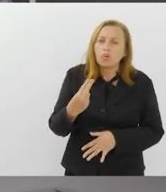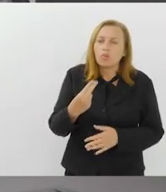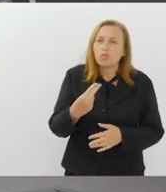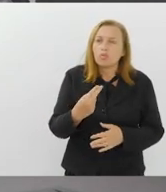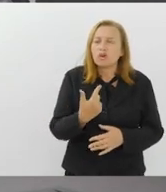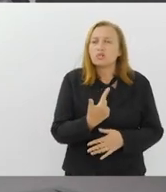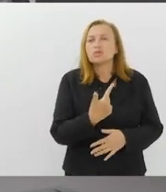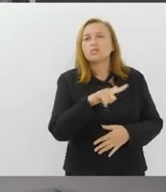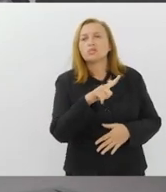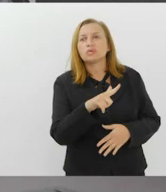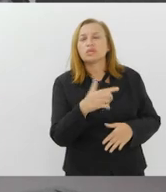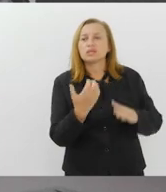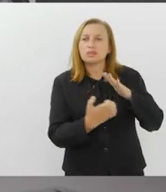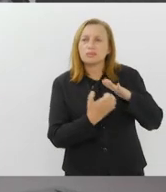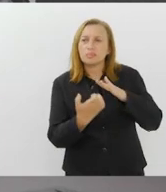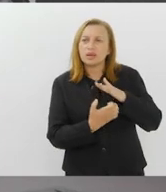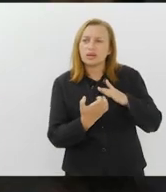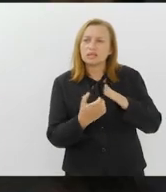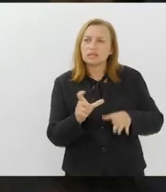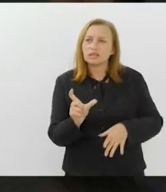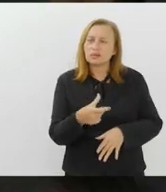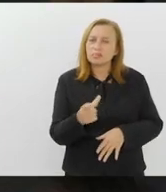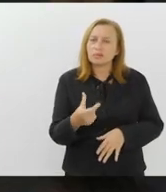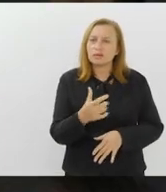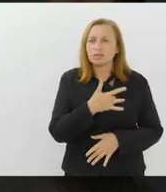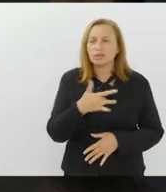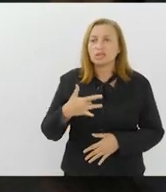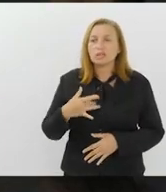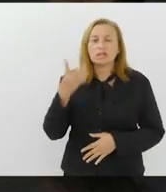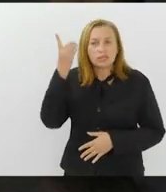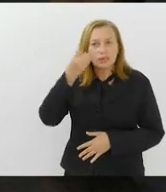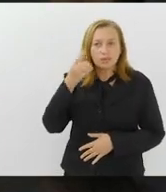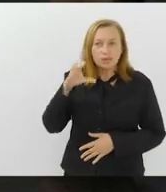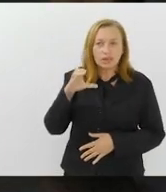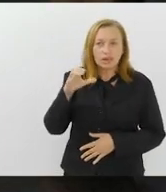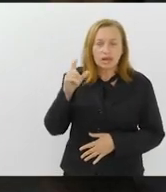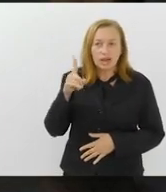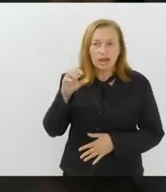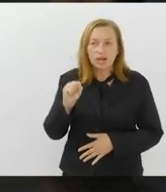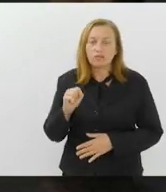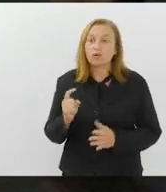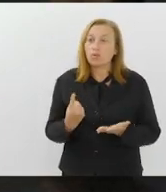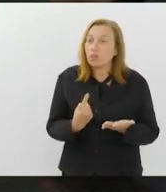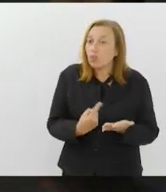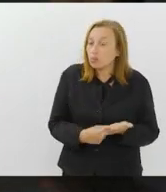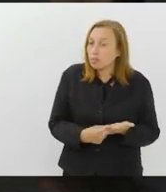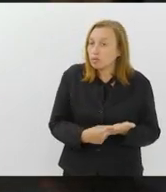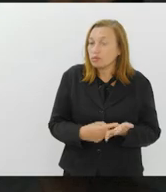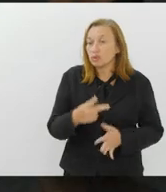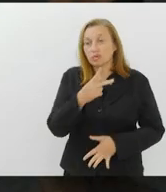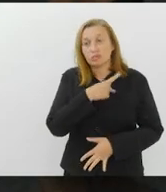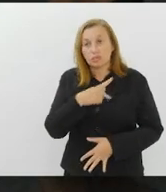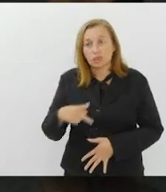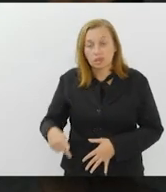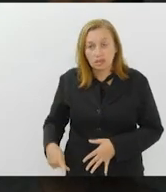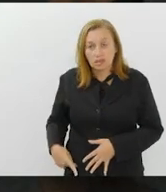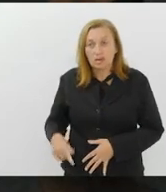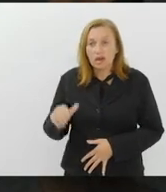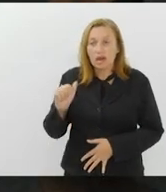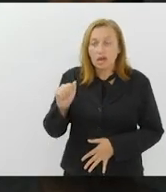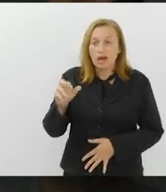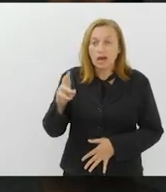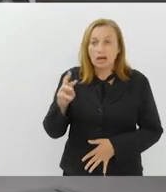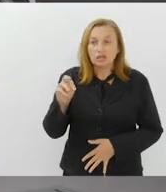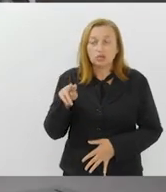operadoras? Por favor, deputado. Deputada Carla, foi um compromisso firmado com o presidente Arthur Lira.